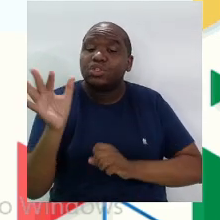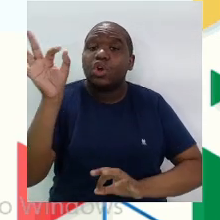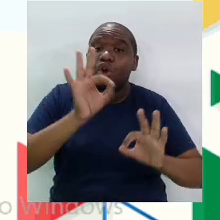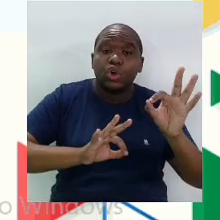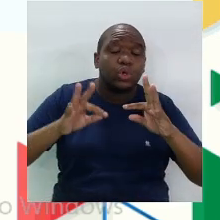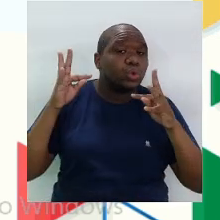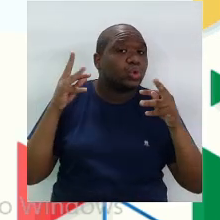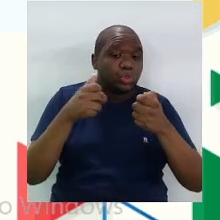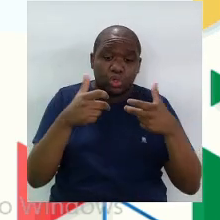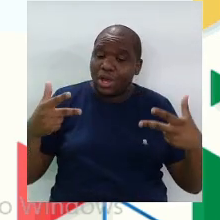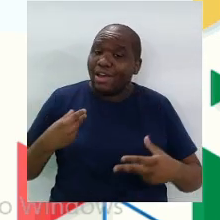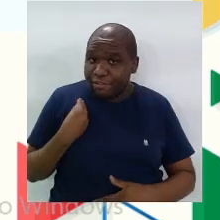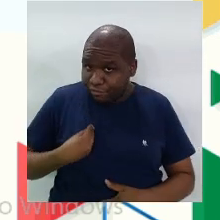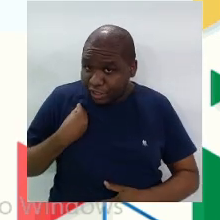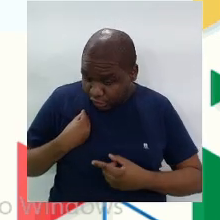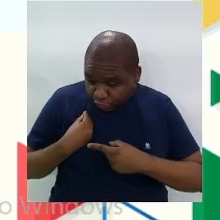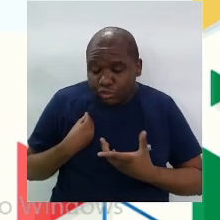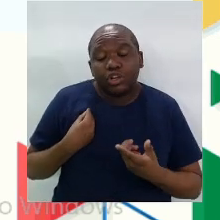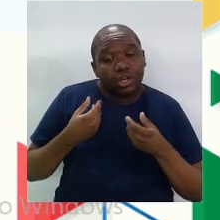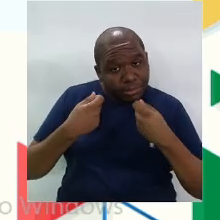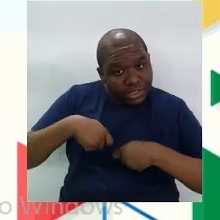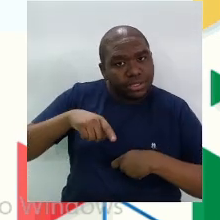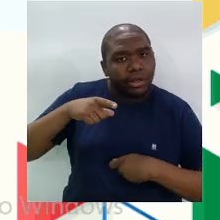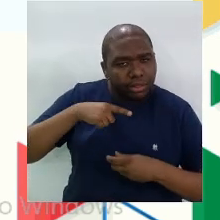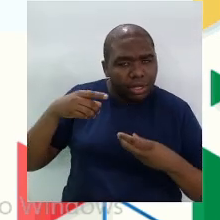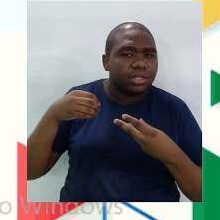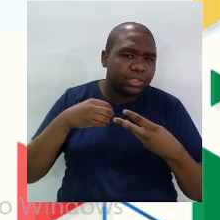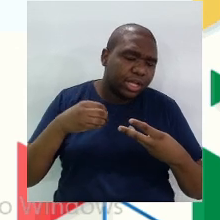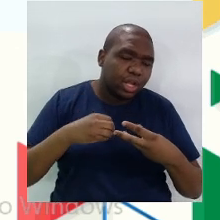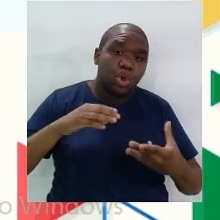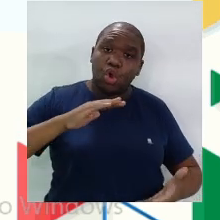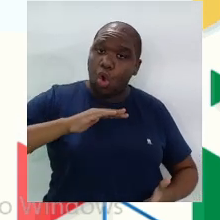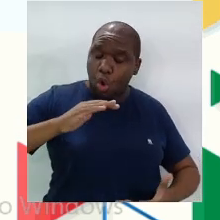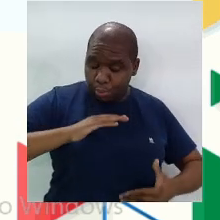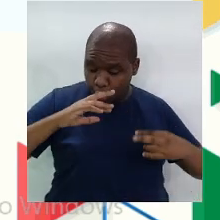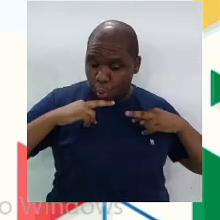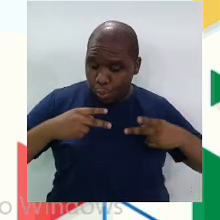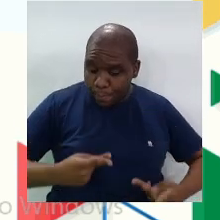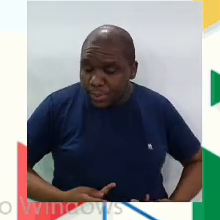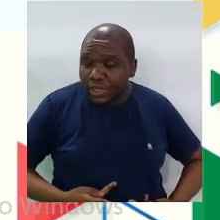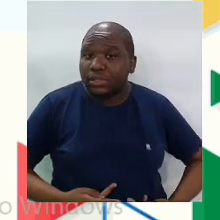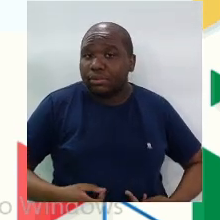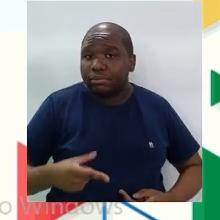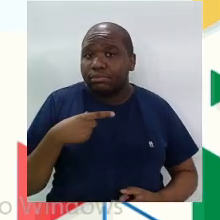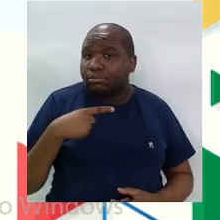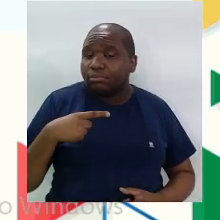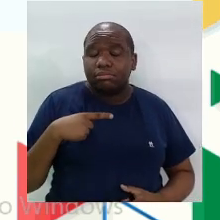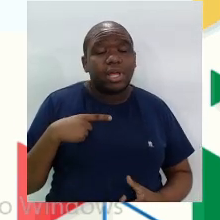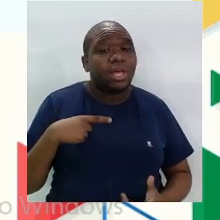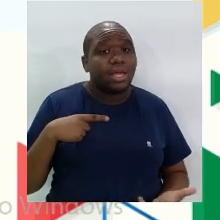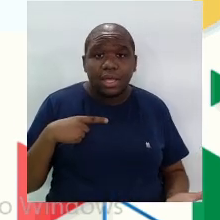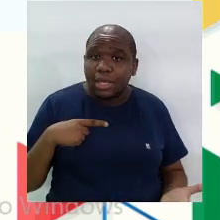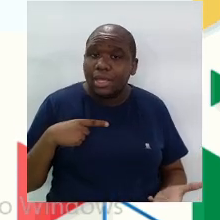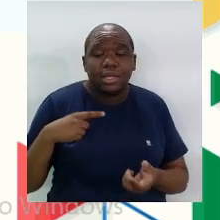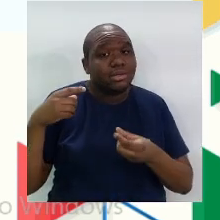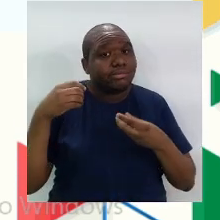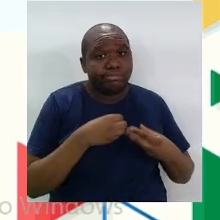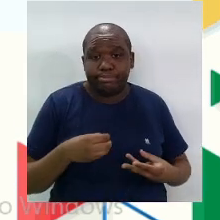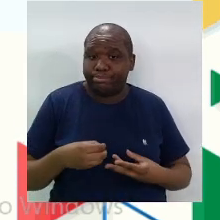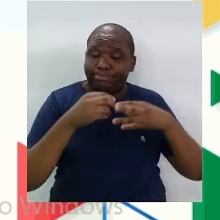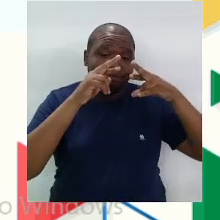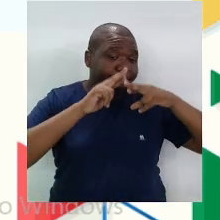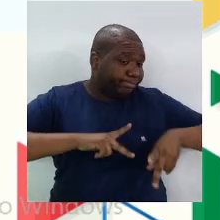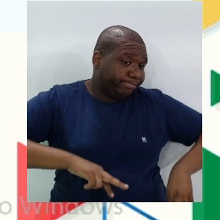as coisas vivas. O corpo humano ele vai ser aí, composto por trilhões de células.